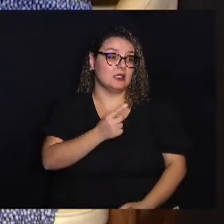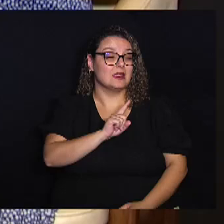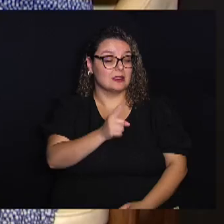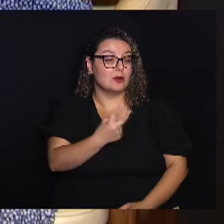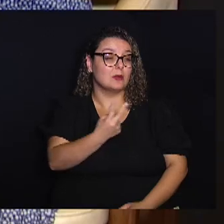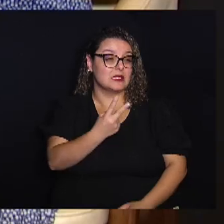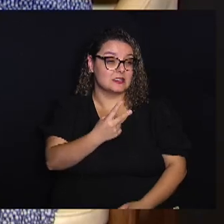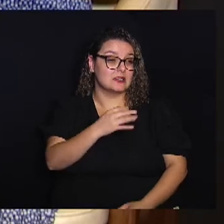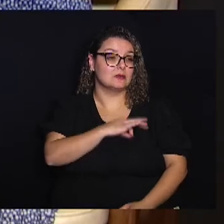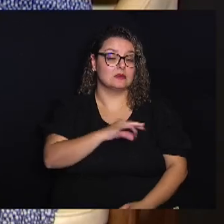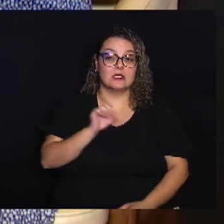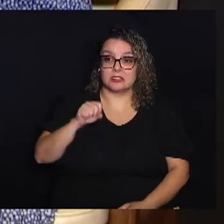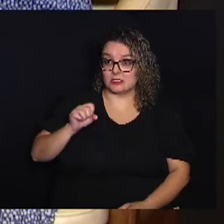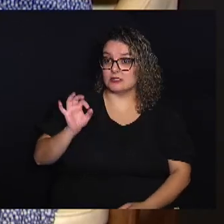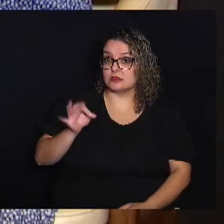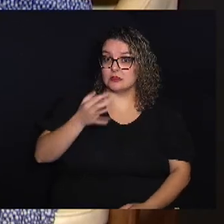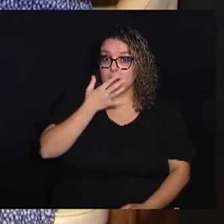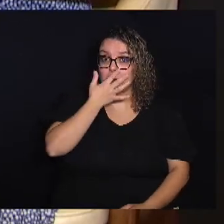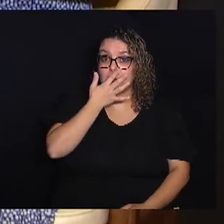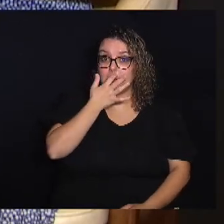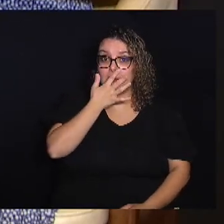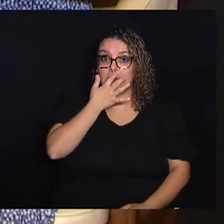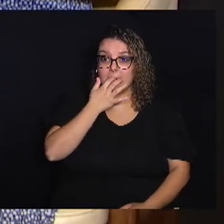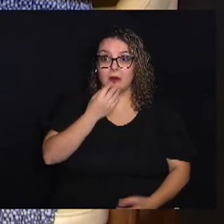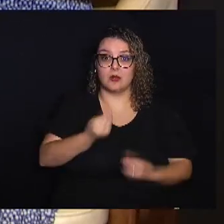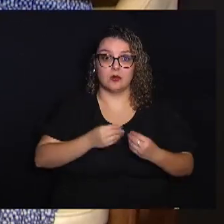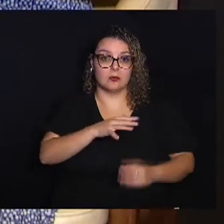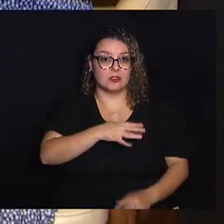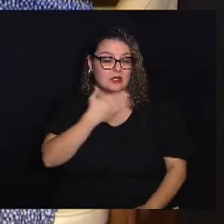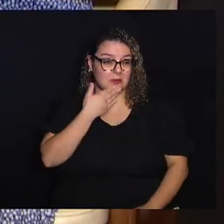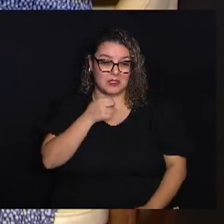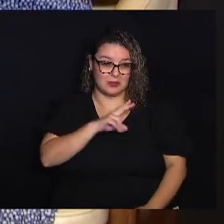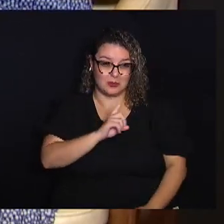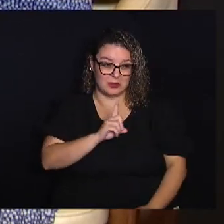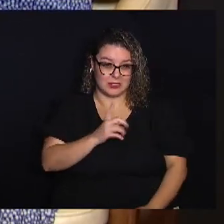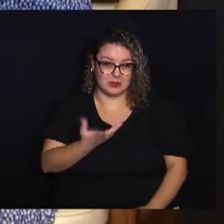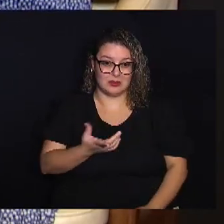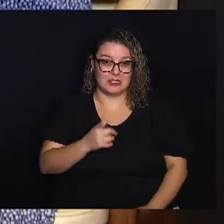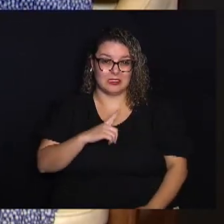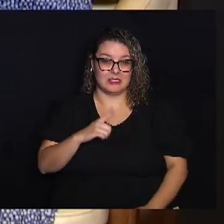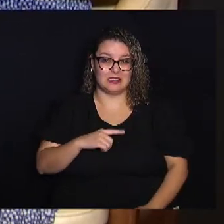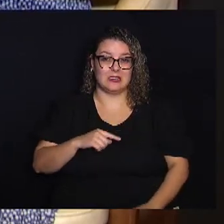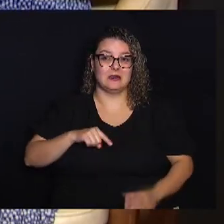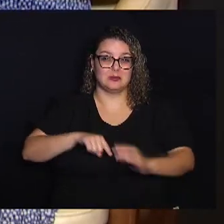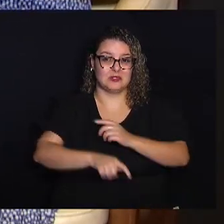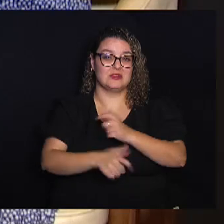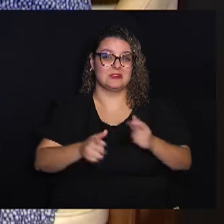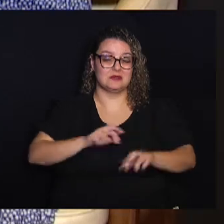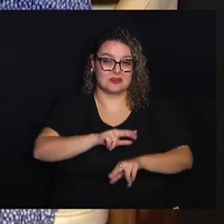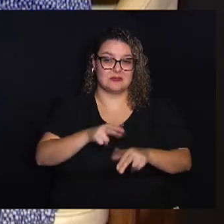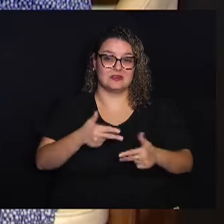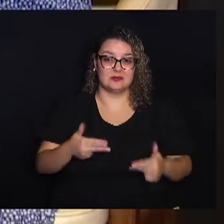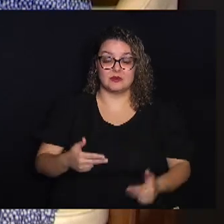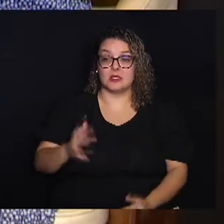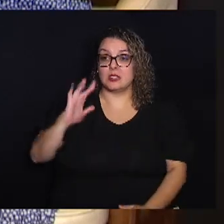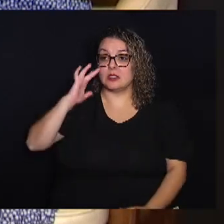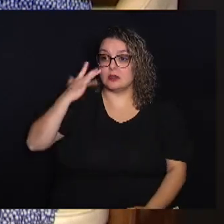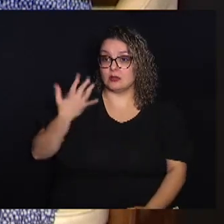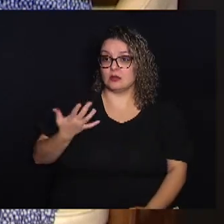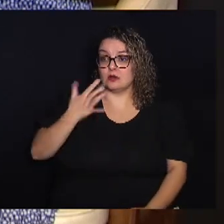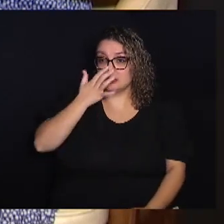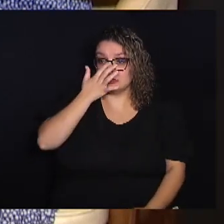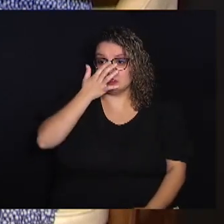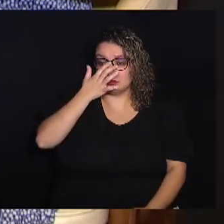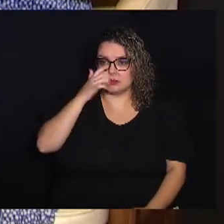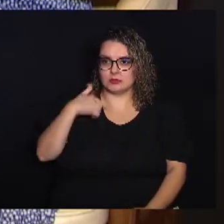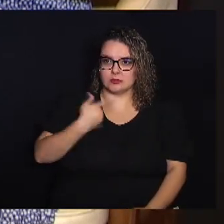né? Isso. Como está essa situação? Está melhorando ou não? Temos muito que avançar ainda. Eu acho que a